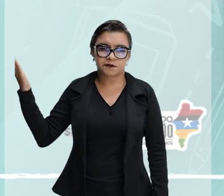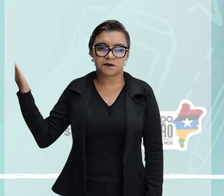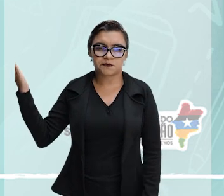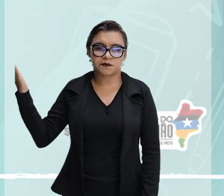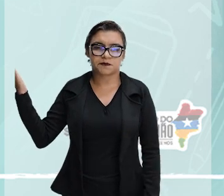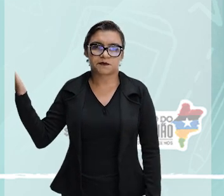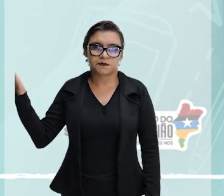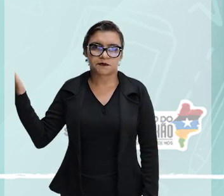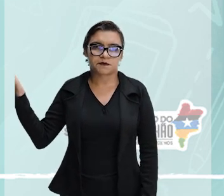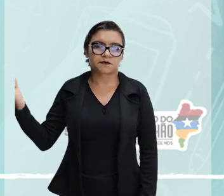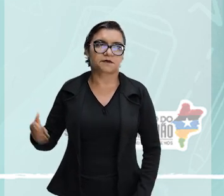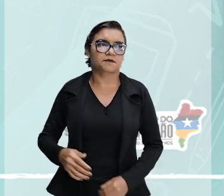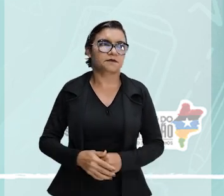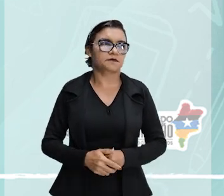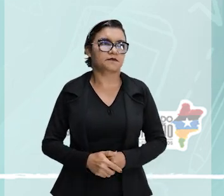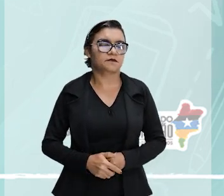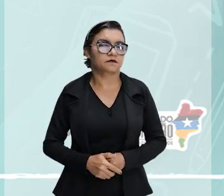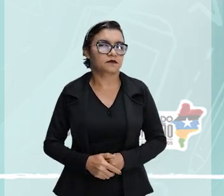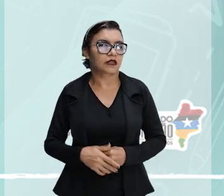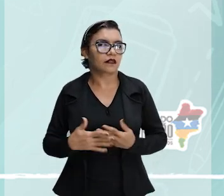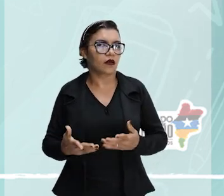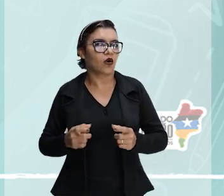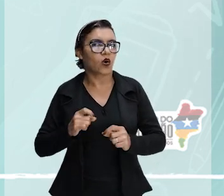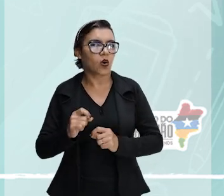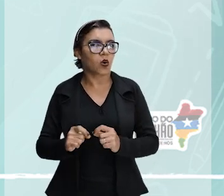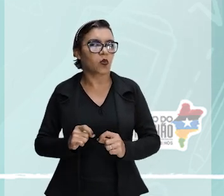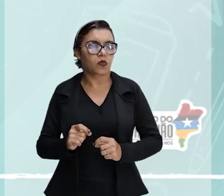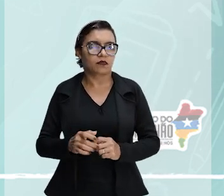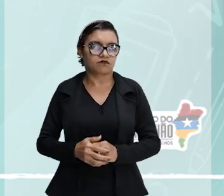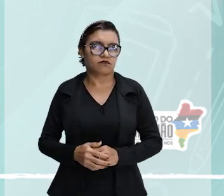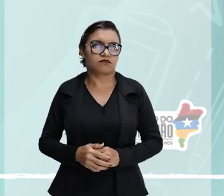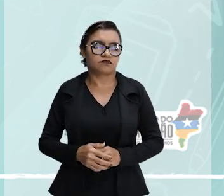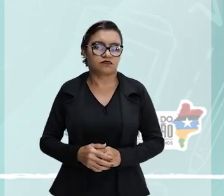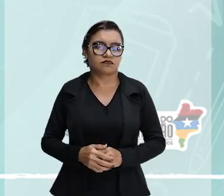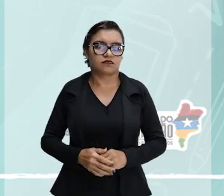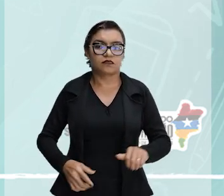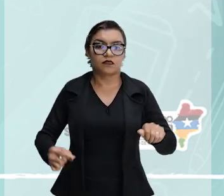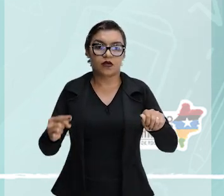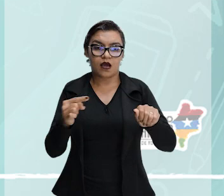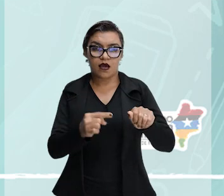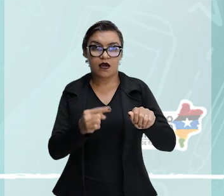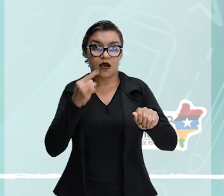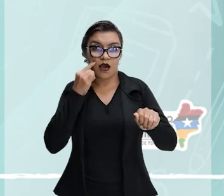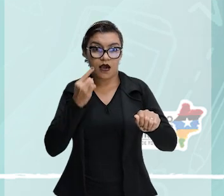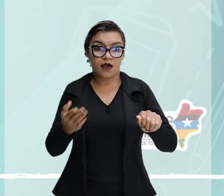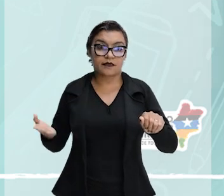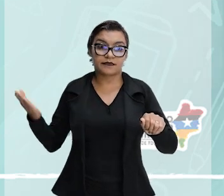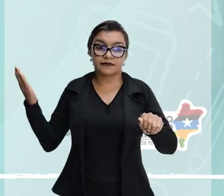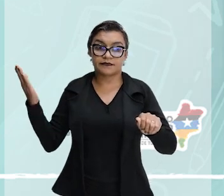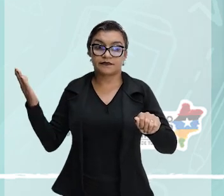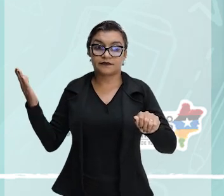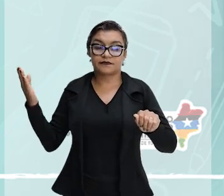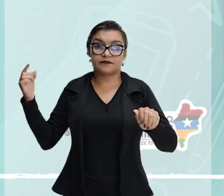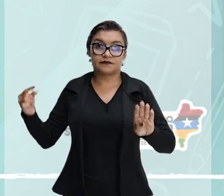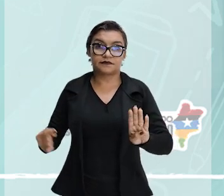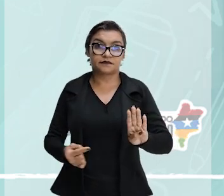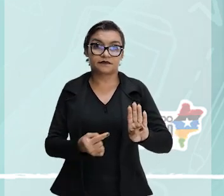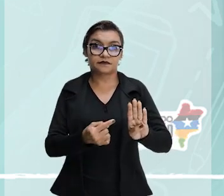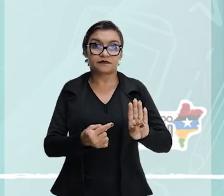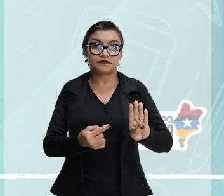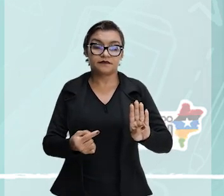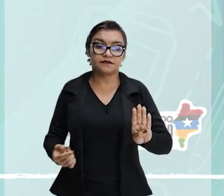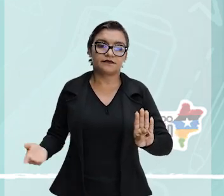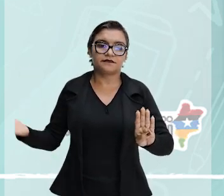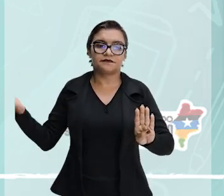eletrizado, certo? Então, a eletrização por letra A, atrito, contato e aterramento. Letra B,